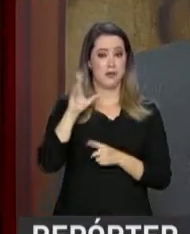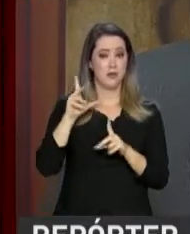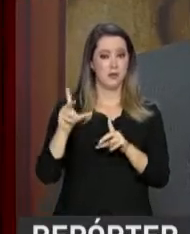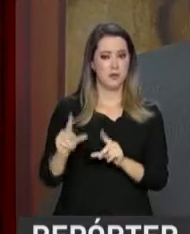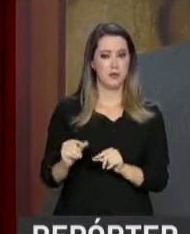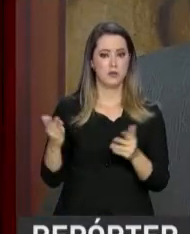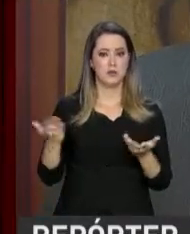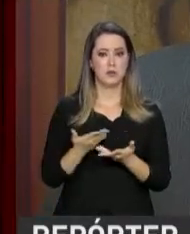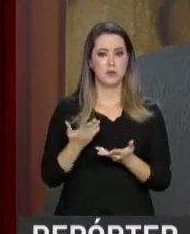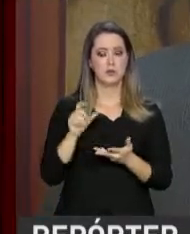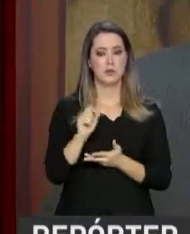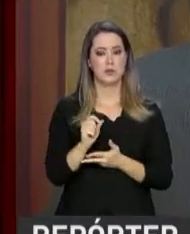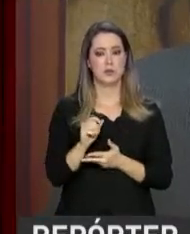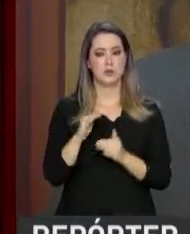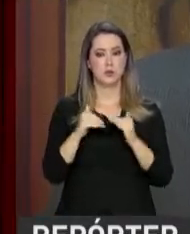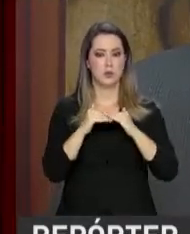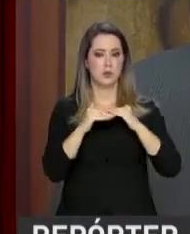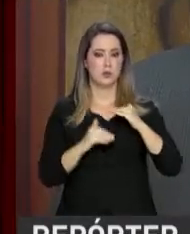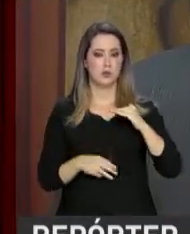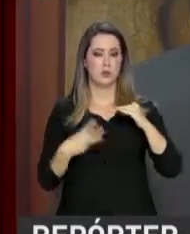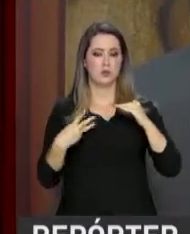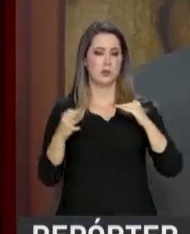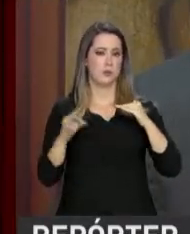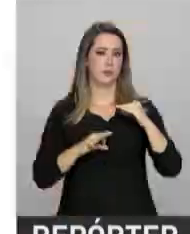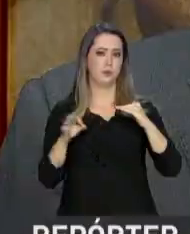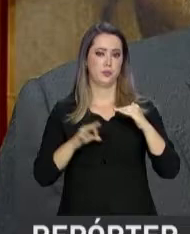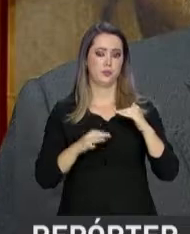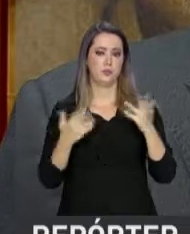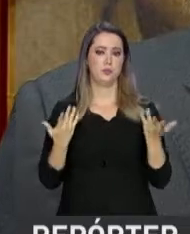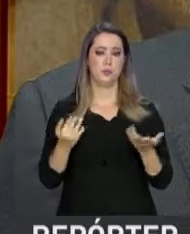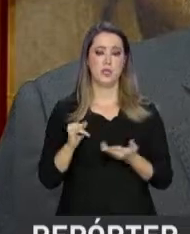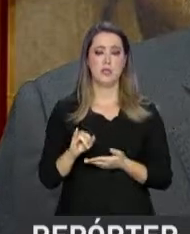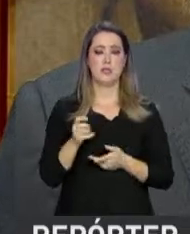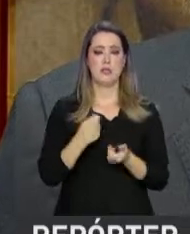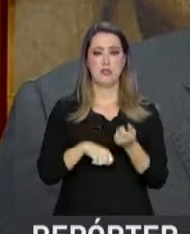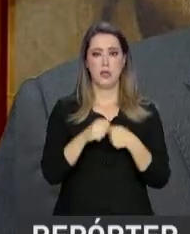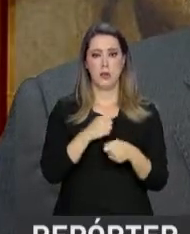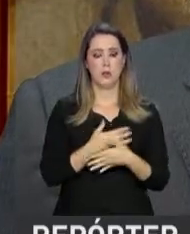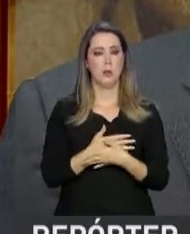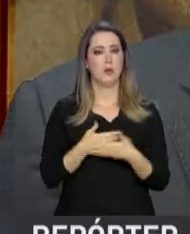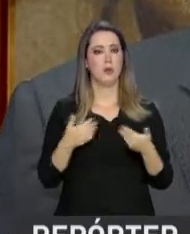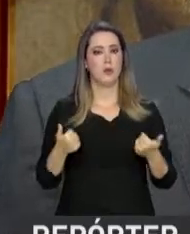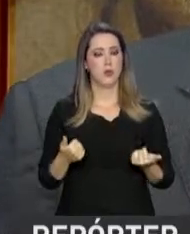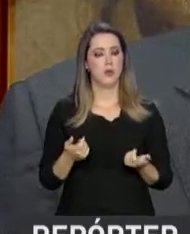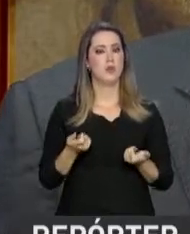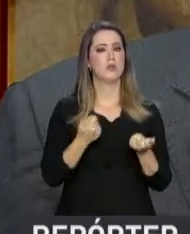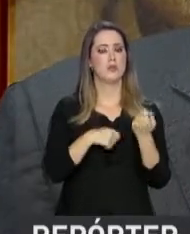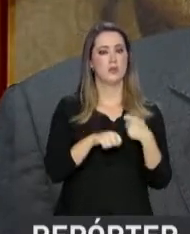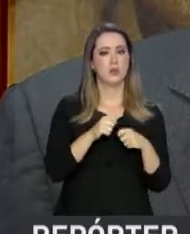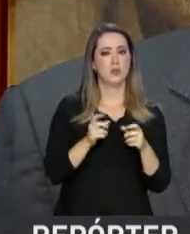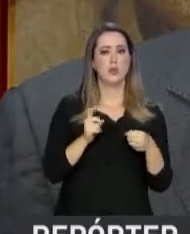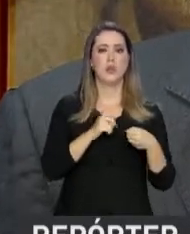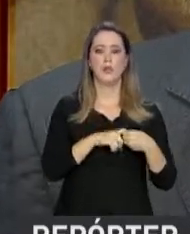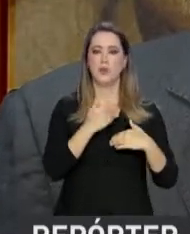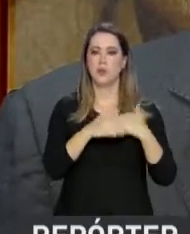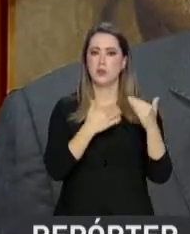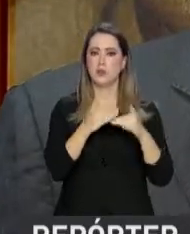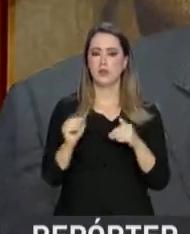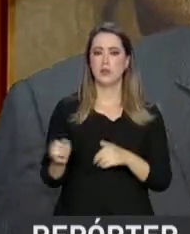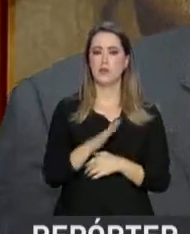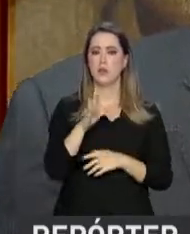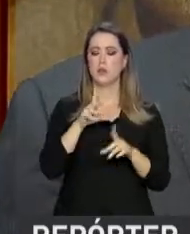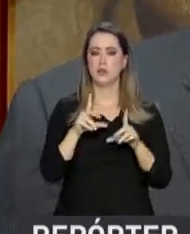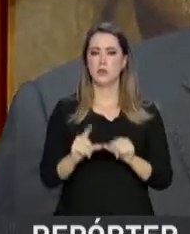e hoje ela está abaixo de ter por cento se a economia recupera a economia volta a crescer sem inflação está baixa